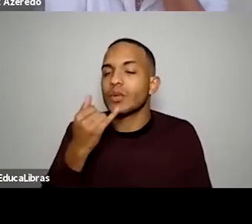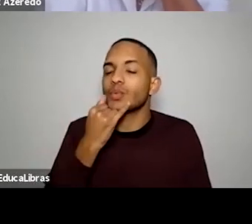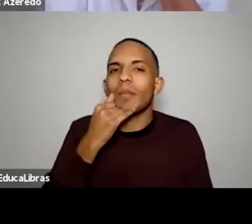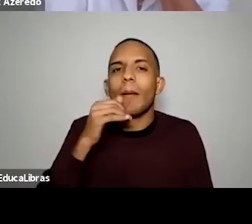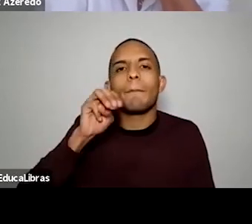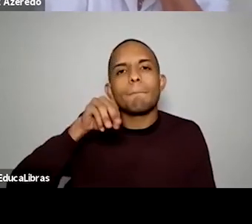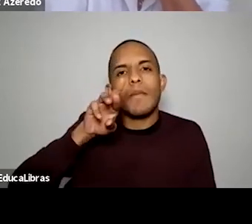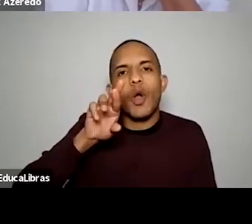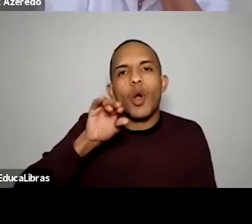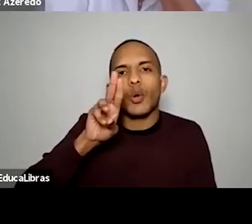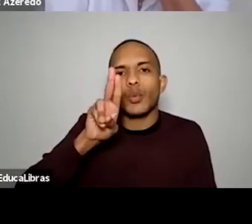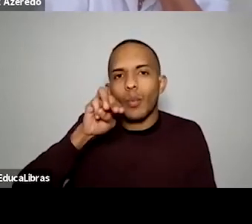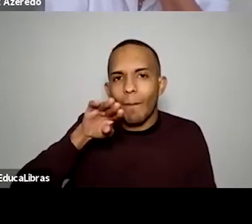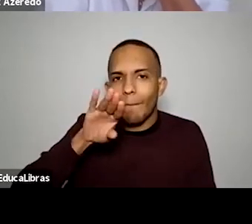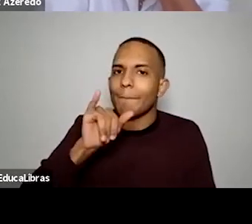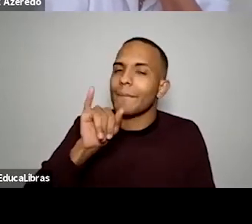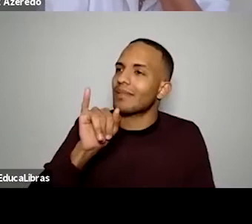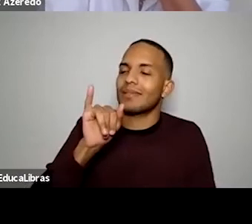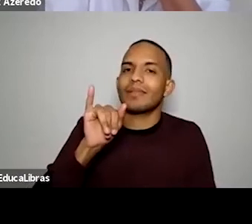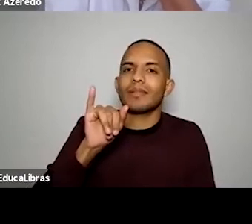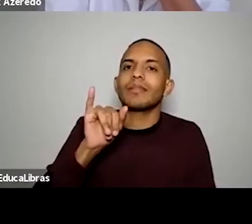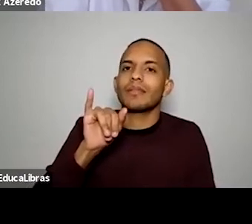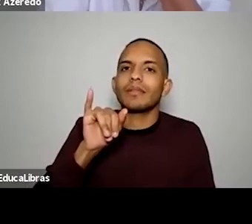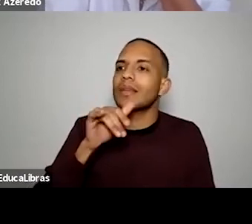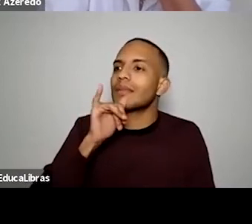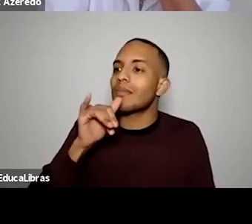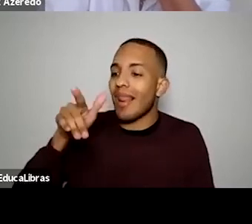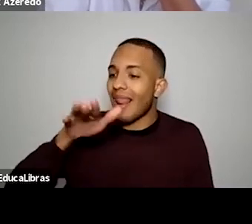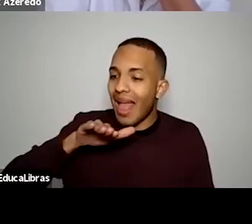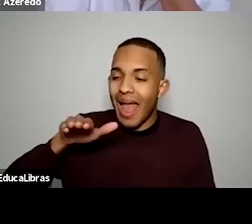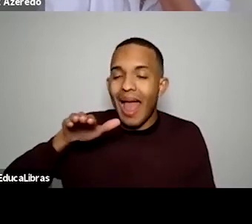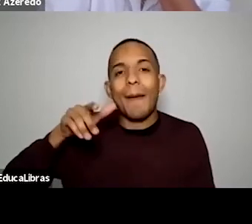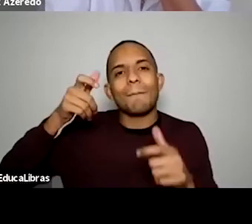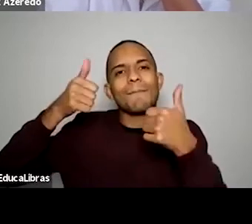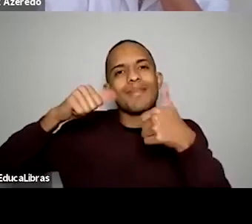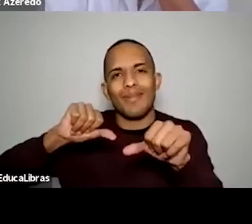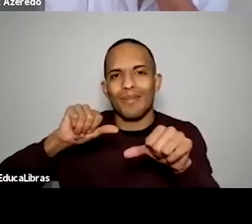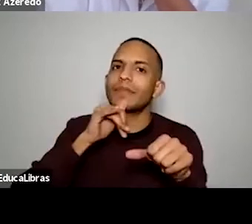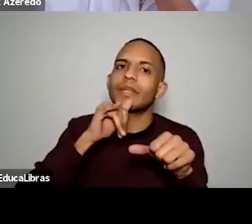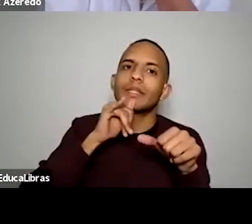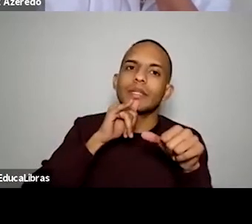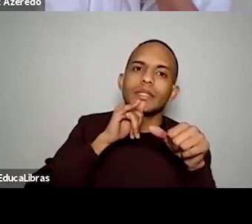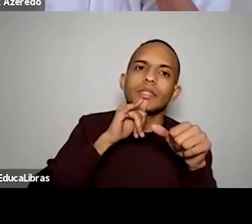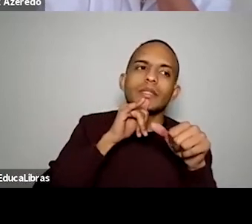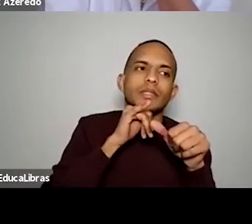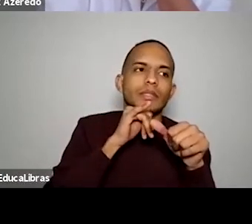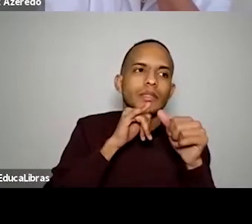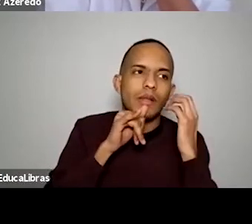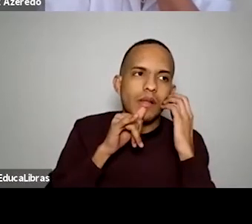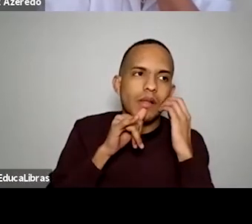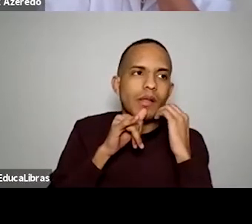chorando e falar, vamos morrer muita gente aqui, ou se nós íamos fazer alguma coisa. E aí nós criamos casa de acolhimento, nós